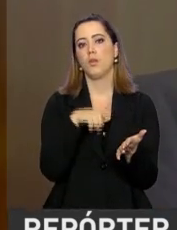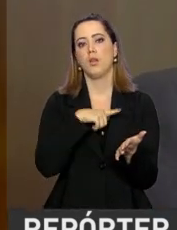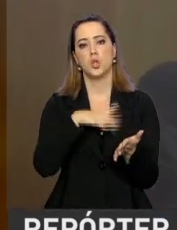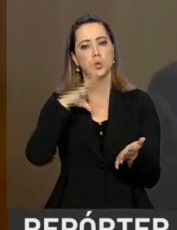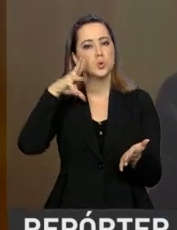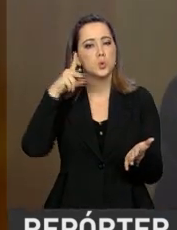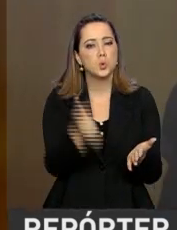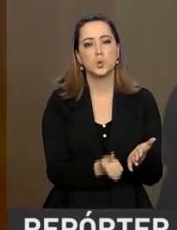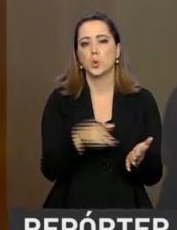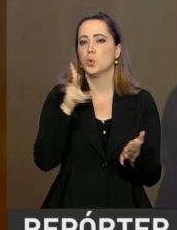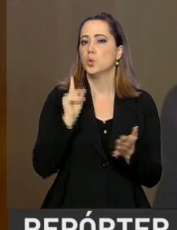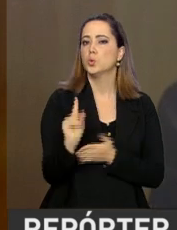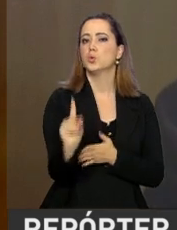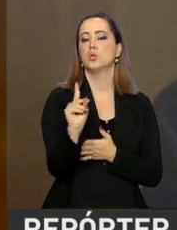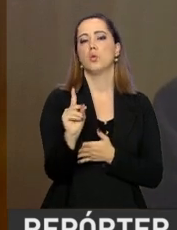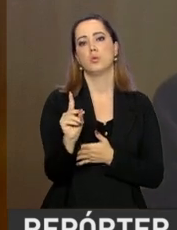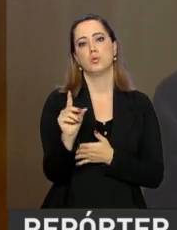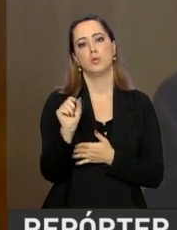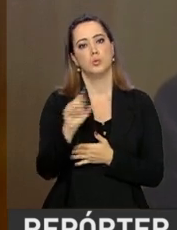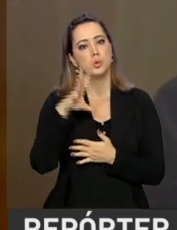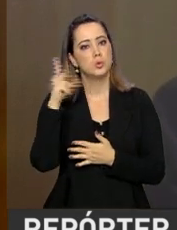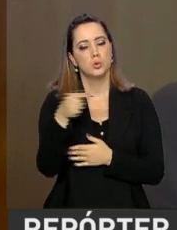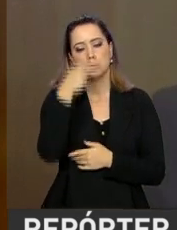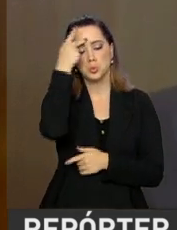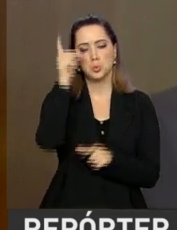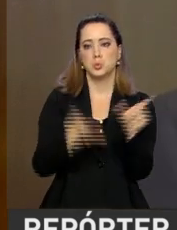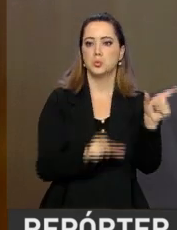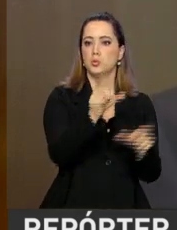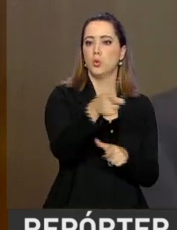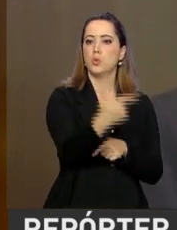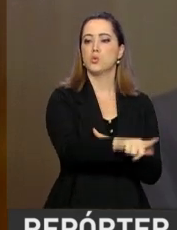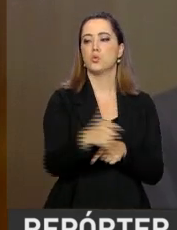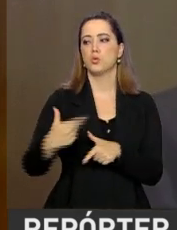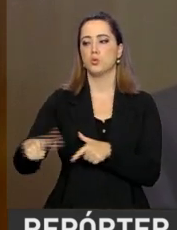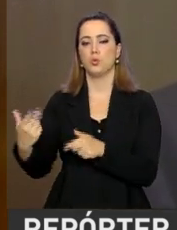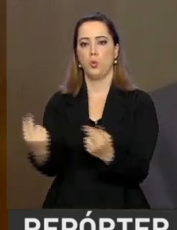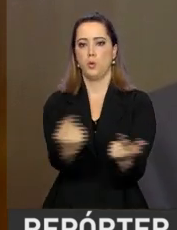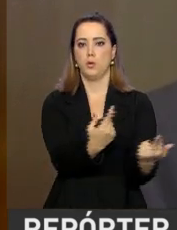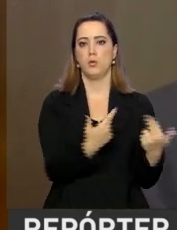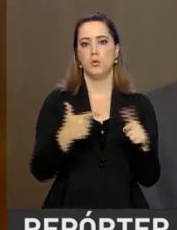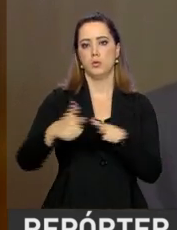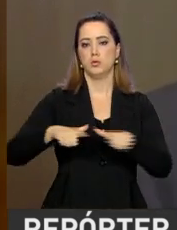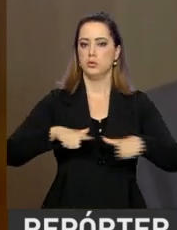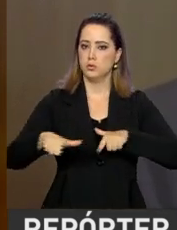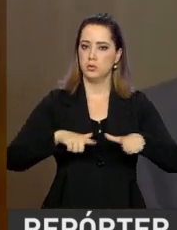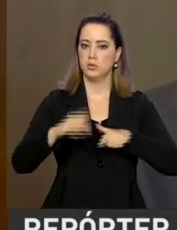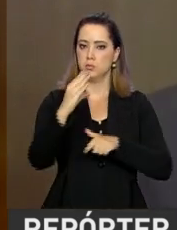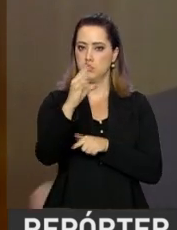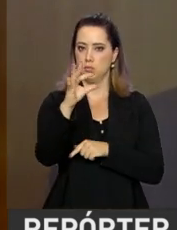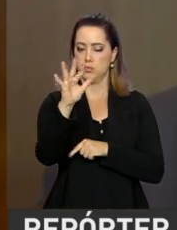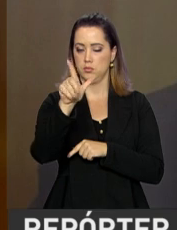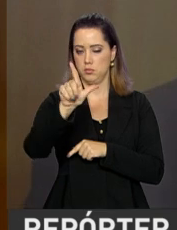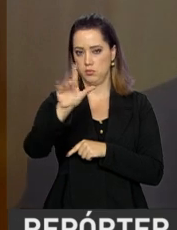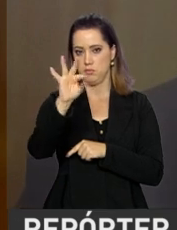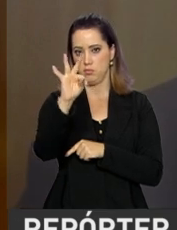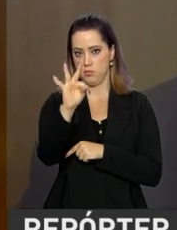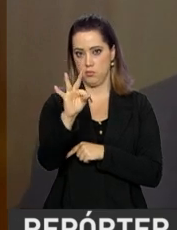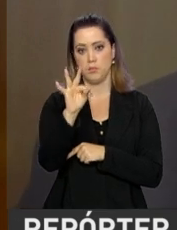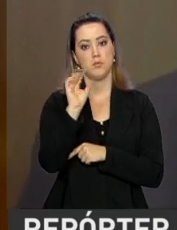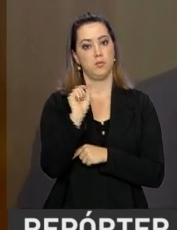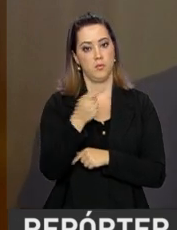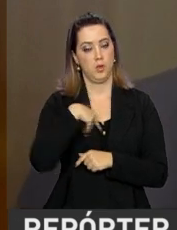de todos os direitos que os demais trabalhadores seletistas possuem. Nós queremos fazer